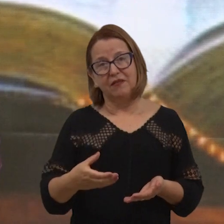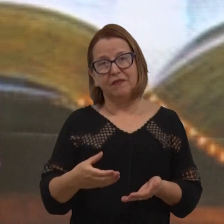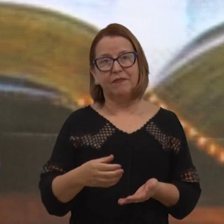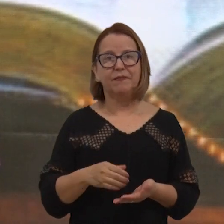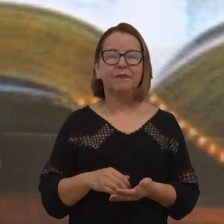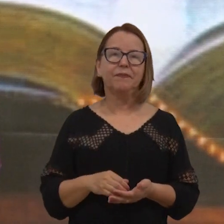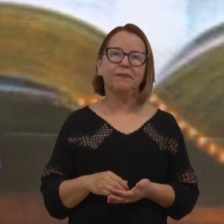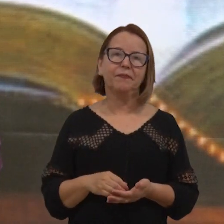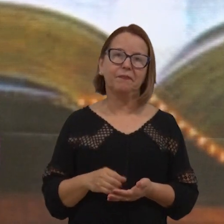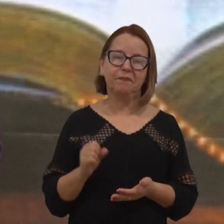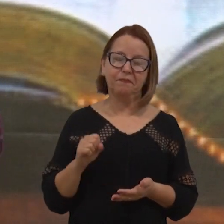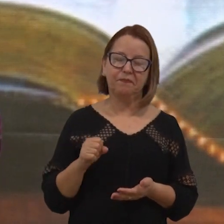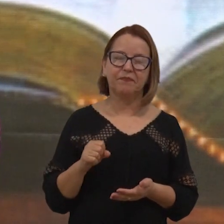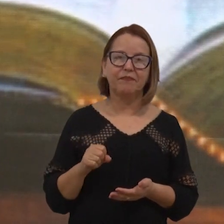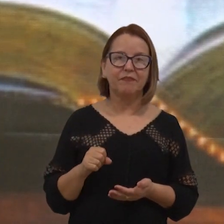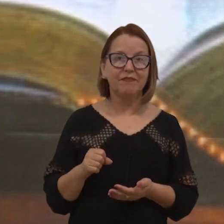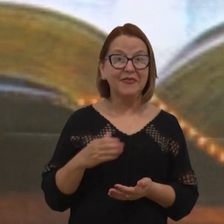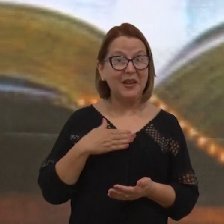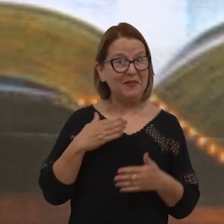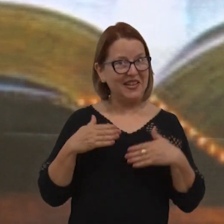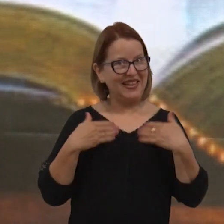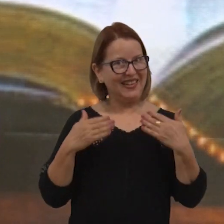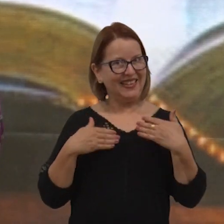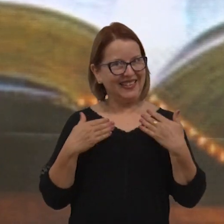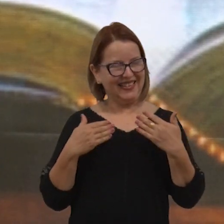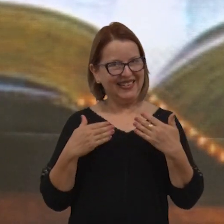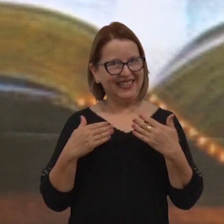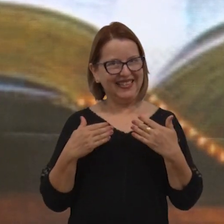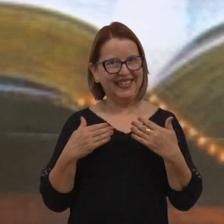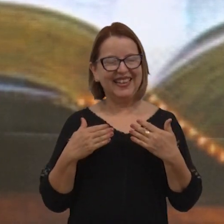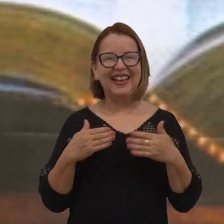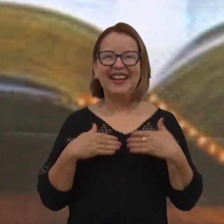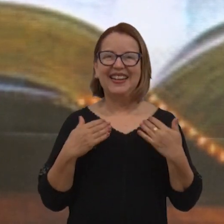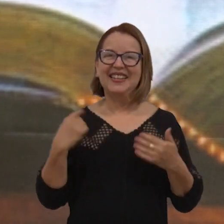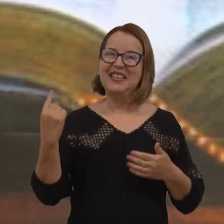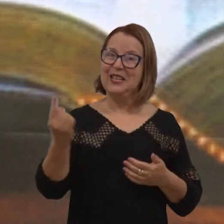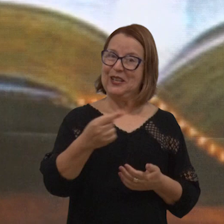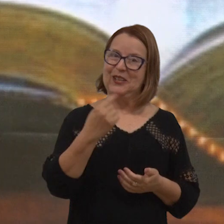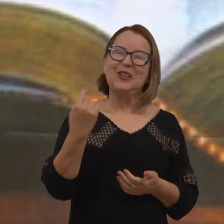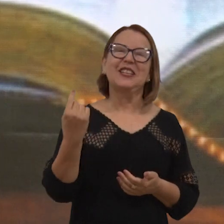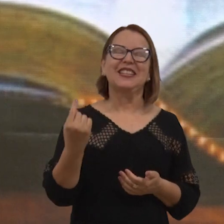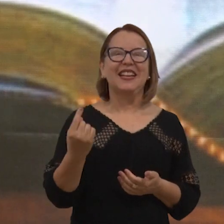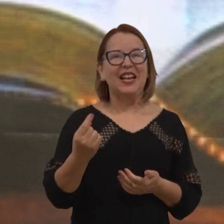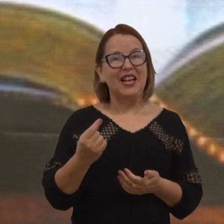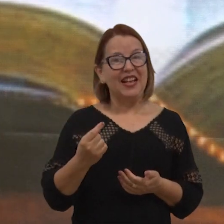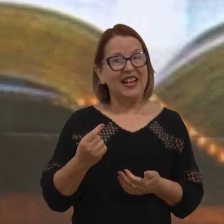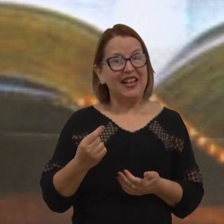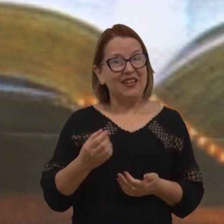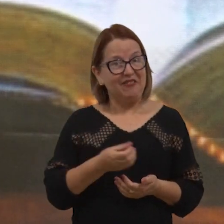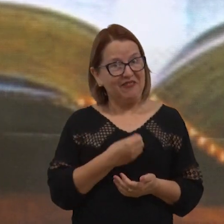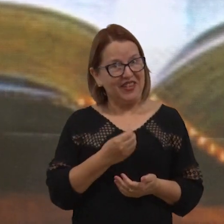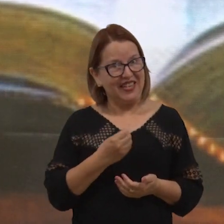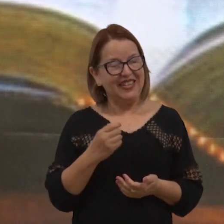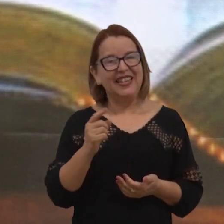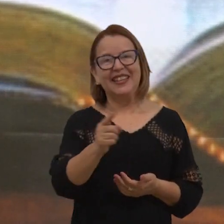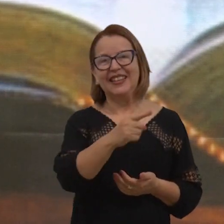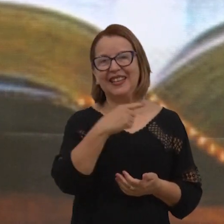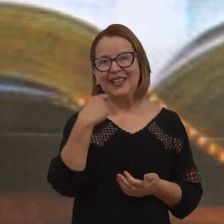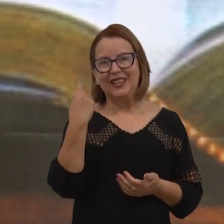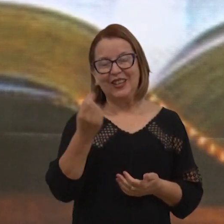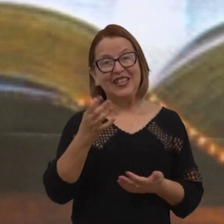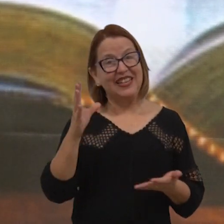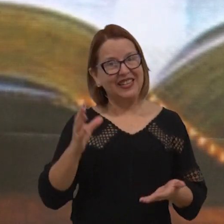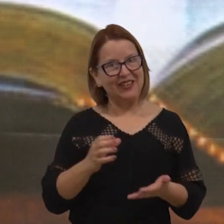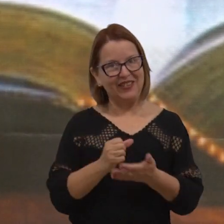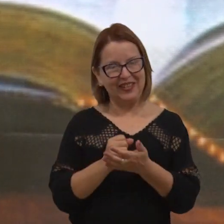desanimado. E a alegria da nossa vida, a alegria da nossa salvação, tem